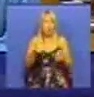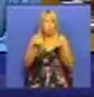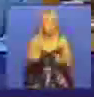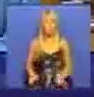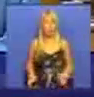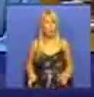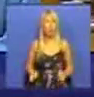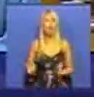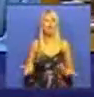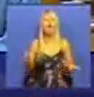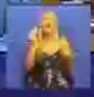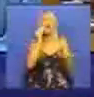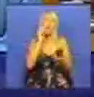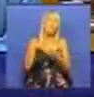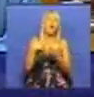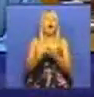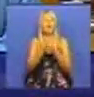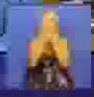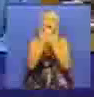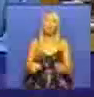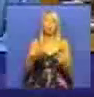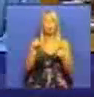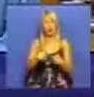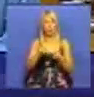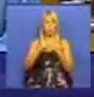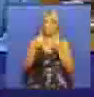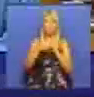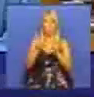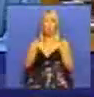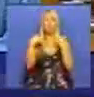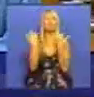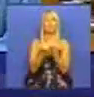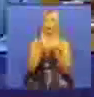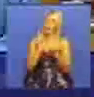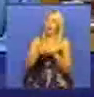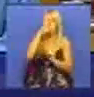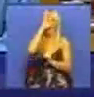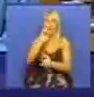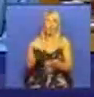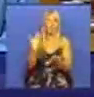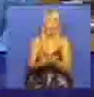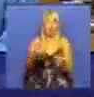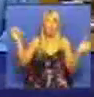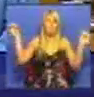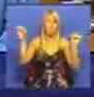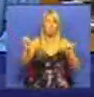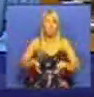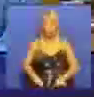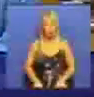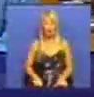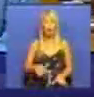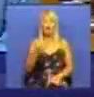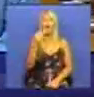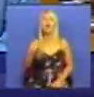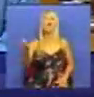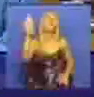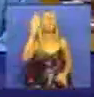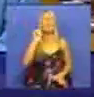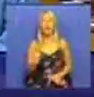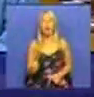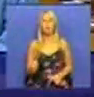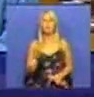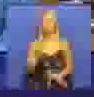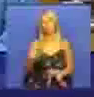Como remédio para esta calamidade social, que com este Governo só se tem agravado, o Partido Socialista